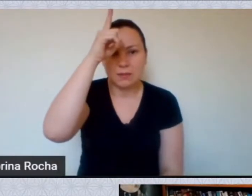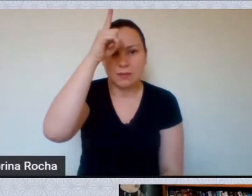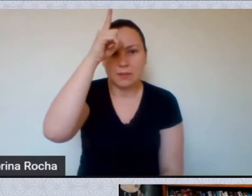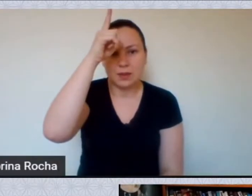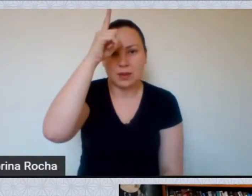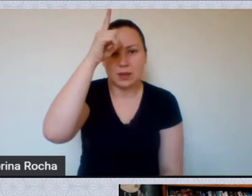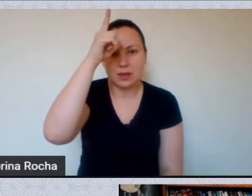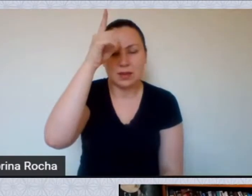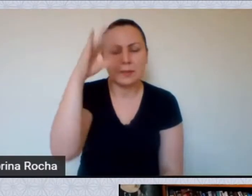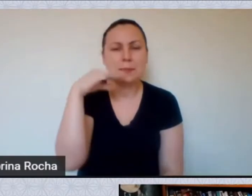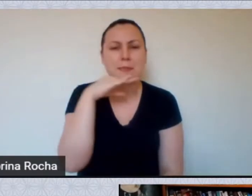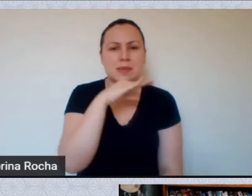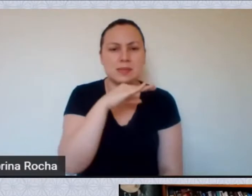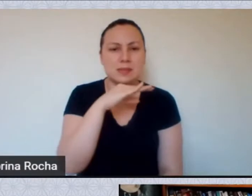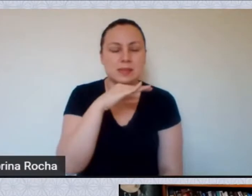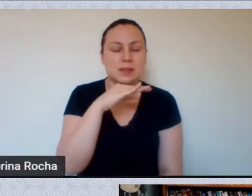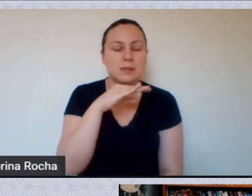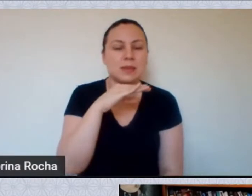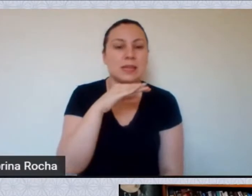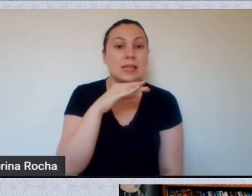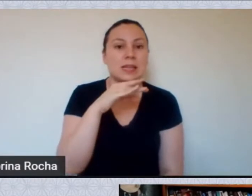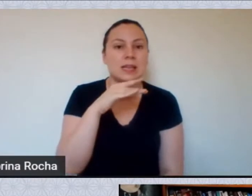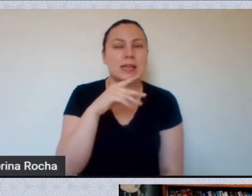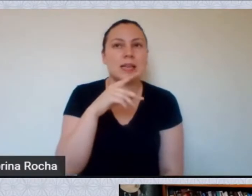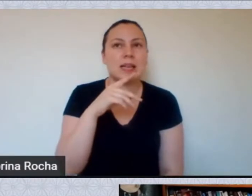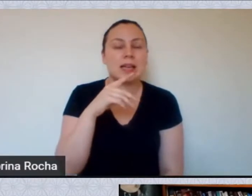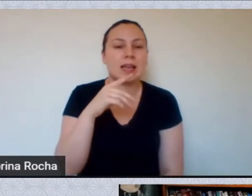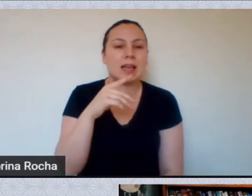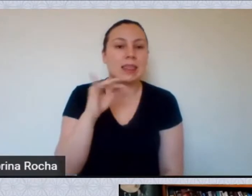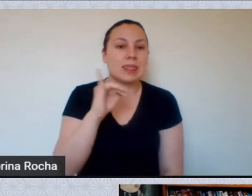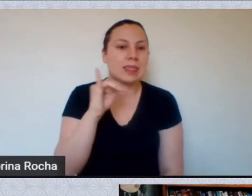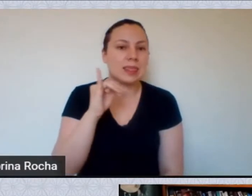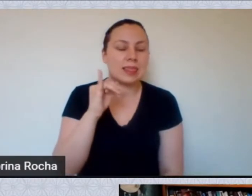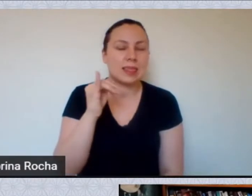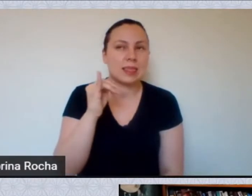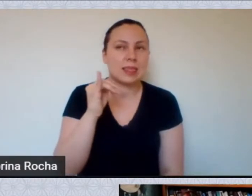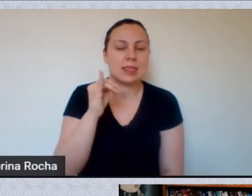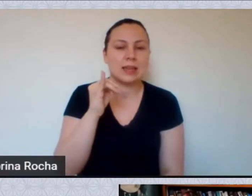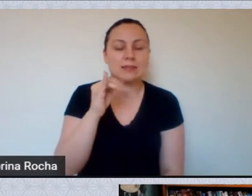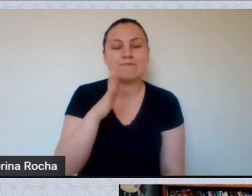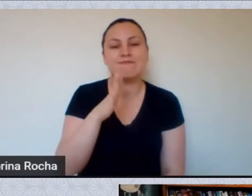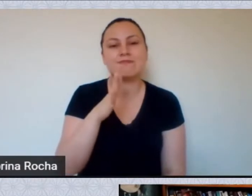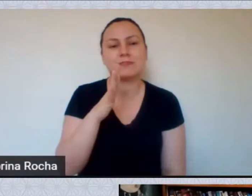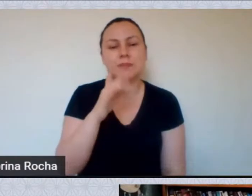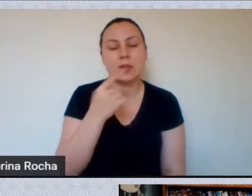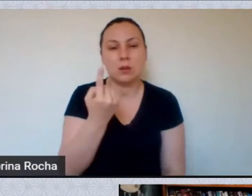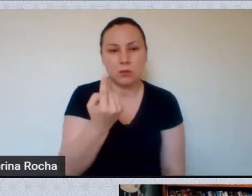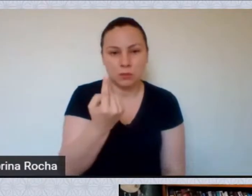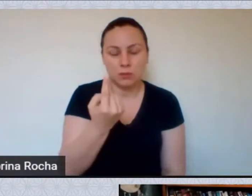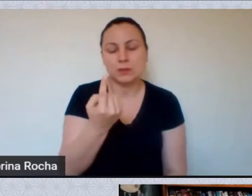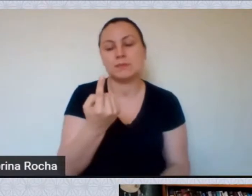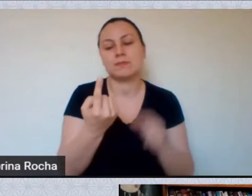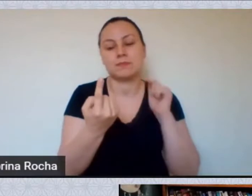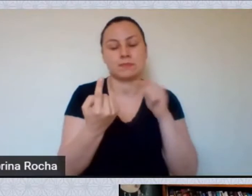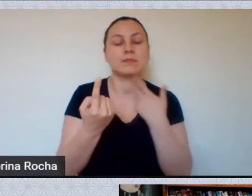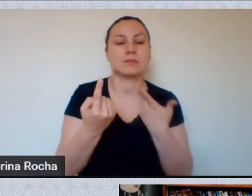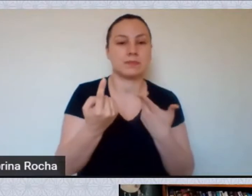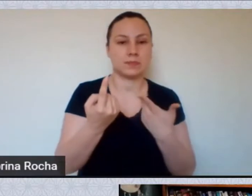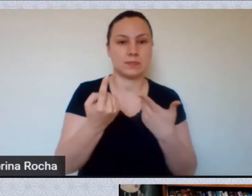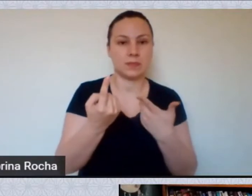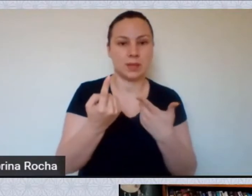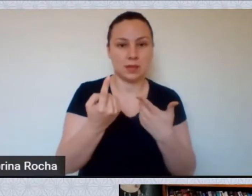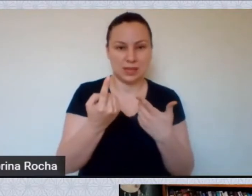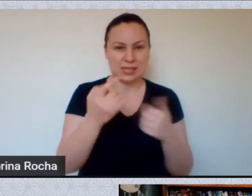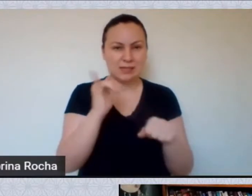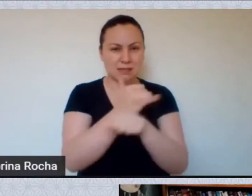você percebe da Itália, do Mussolini, você percebe o seguinte, que uma das táticas mais óbvias de um governo fascista, de um governo